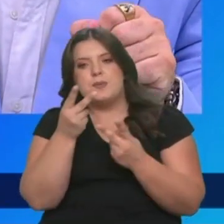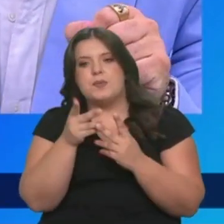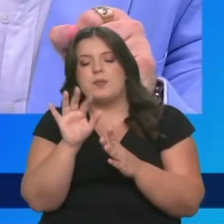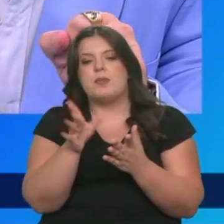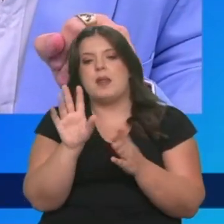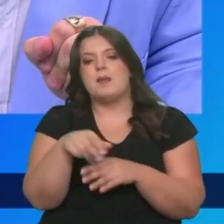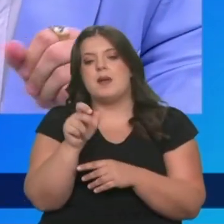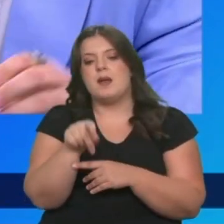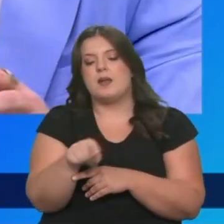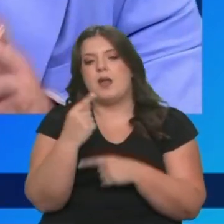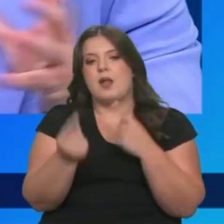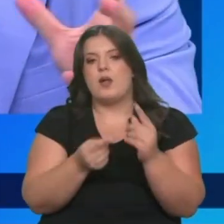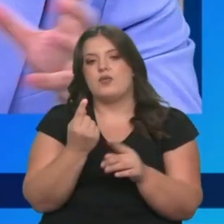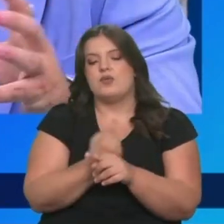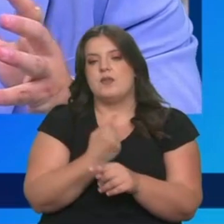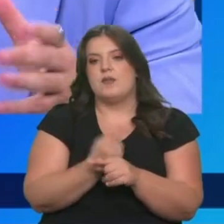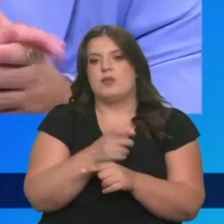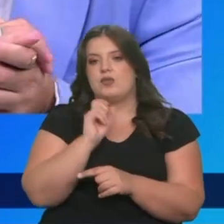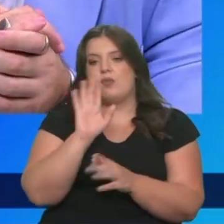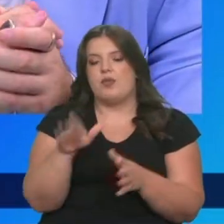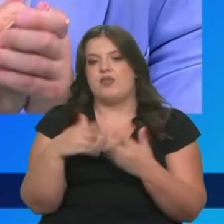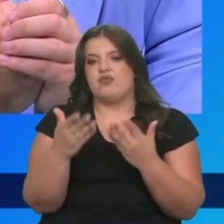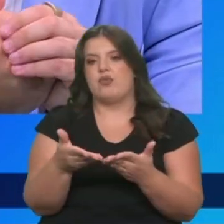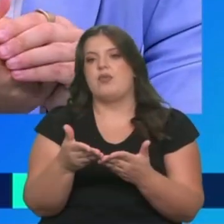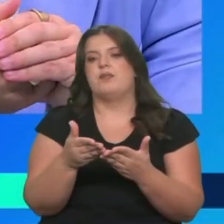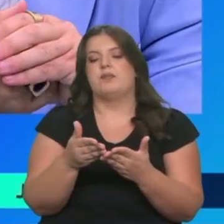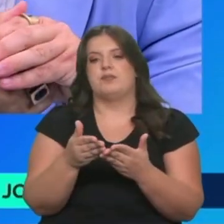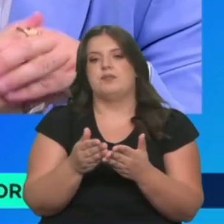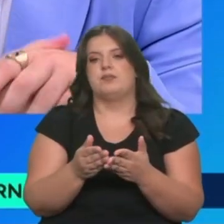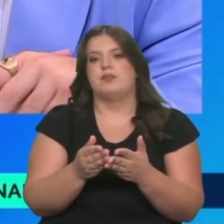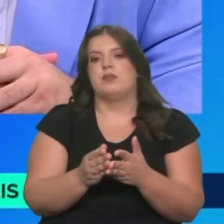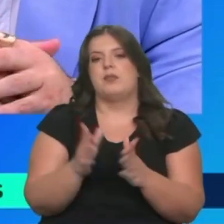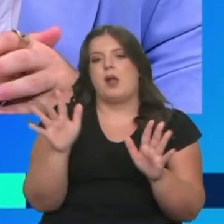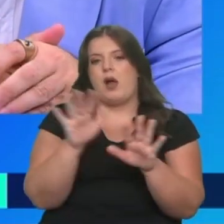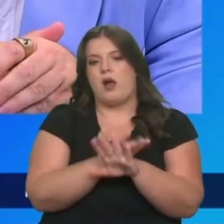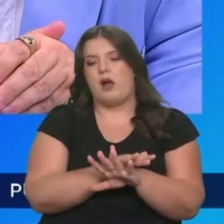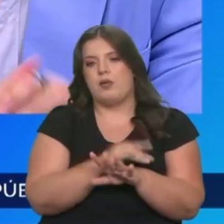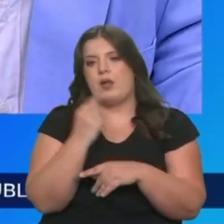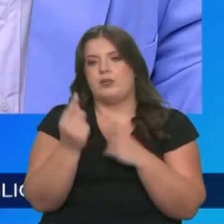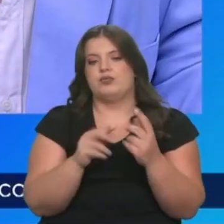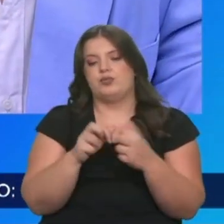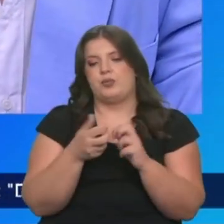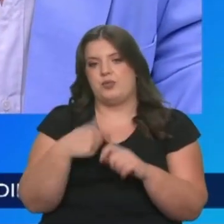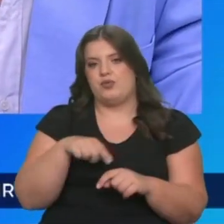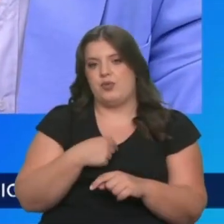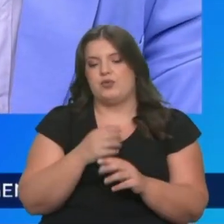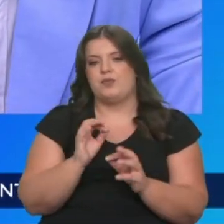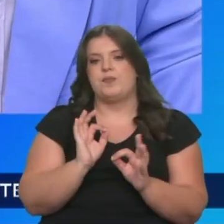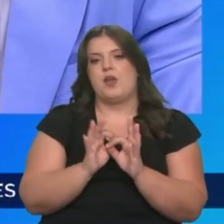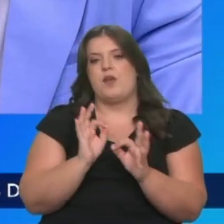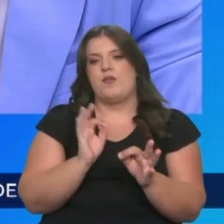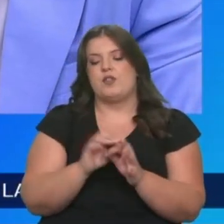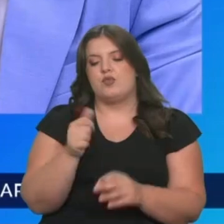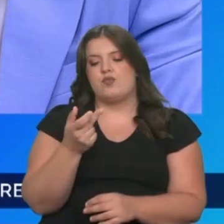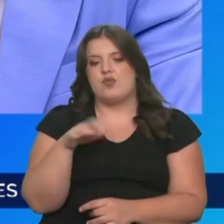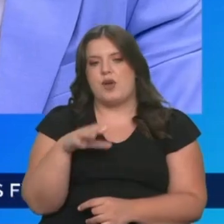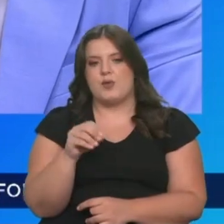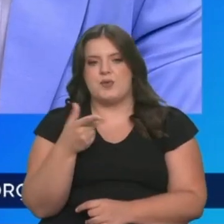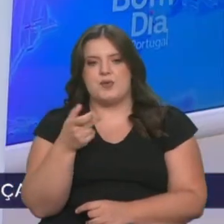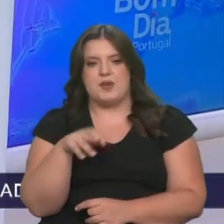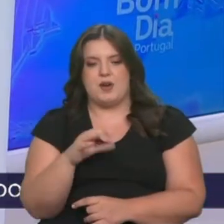aqui alguns destes eventos que podem contribuir para mascarar alguns dos nossos problemas. É o festim dos buracos negros. Muito bem. Para